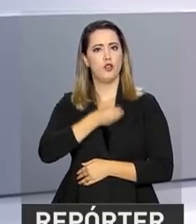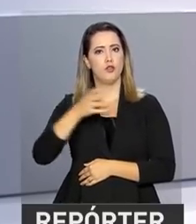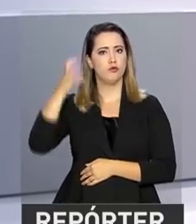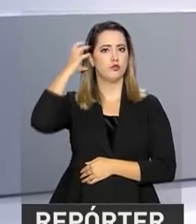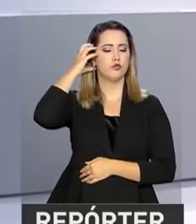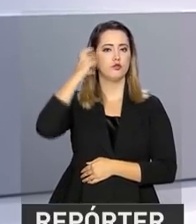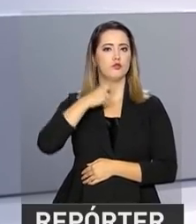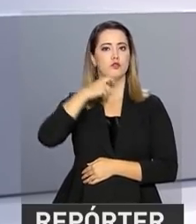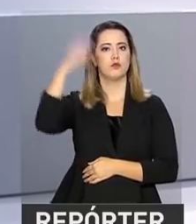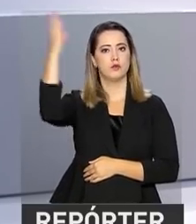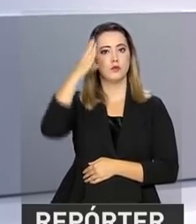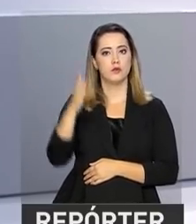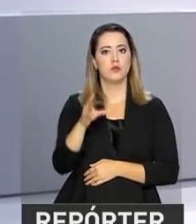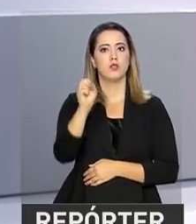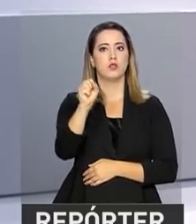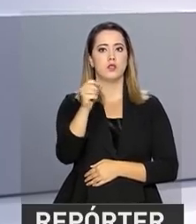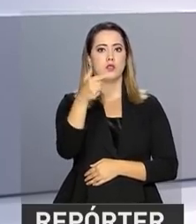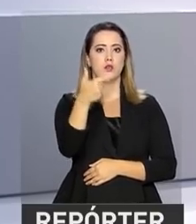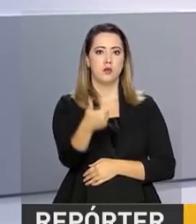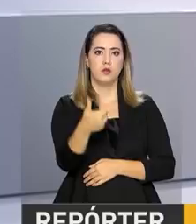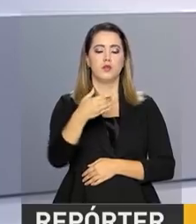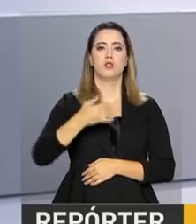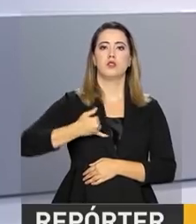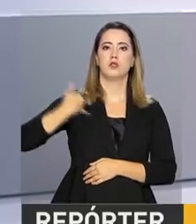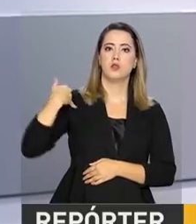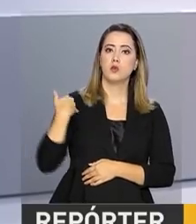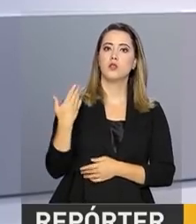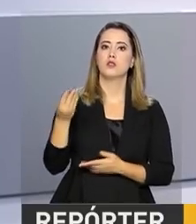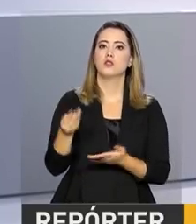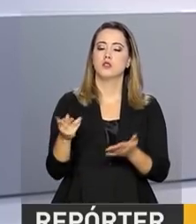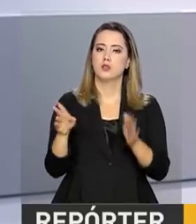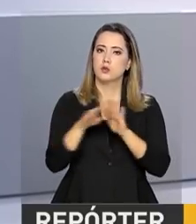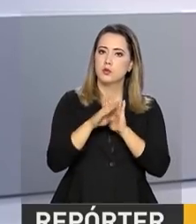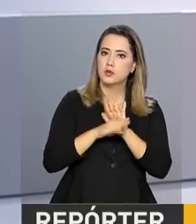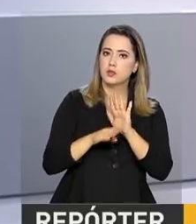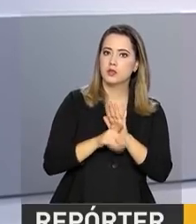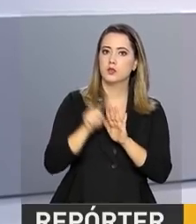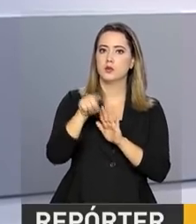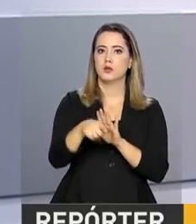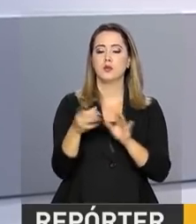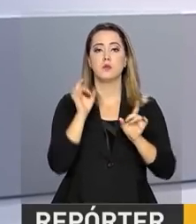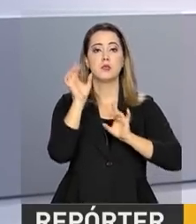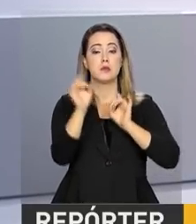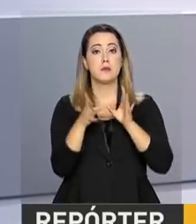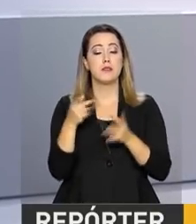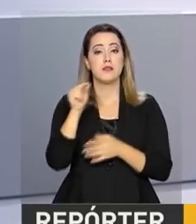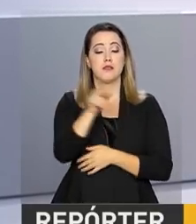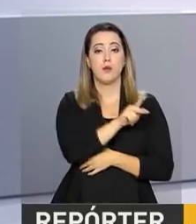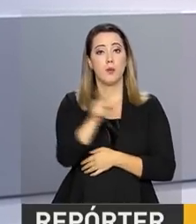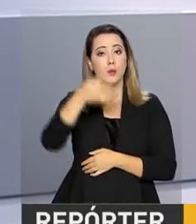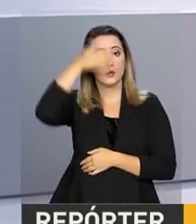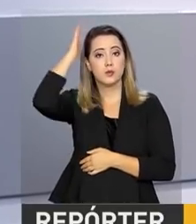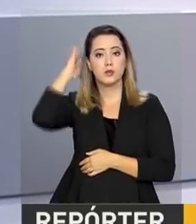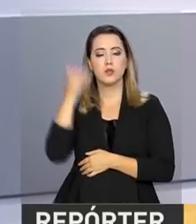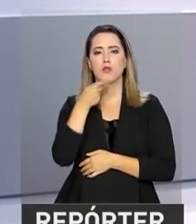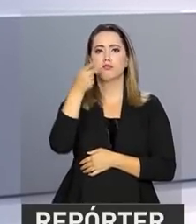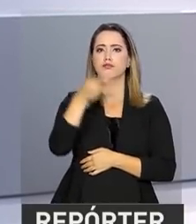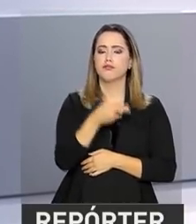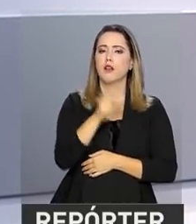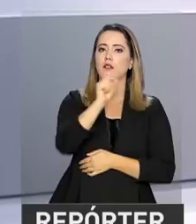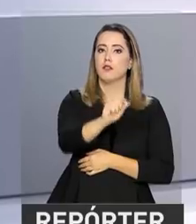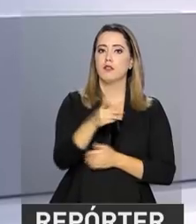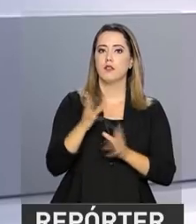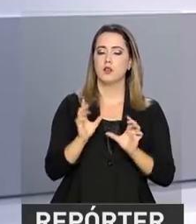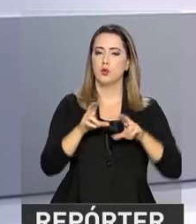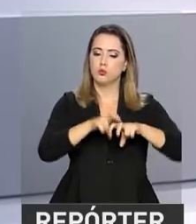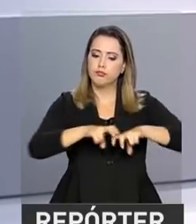a voz do brasil nos 82 anos de existência do programa a entrevista exclusiva do presidente michel temer foi transmitida a partir de